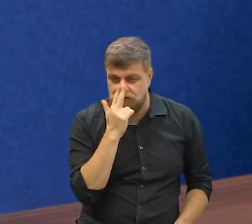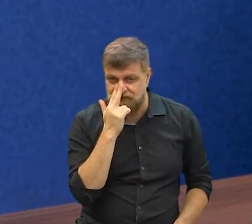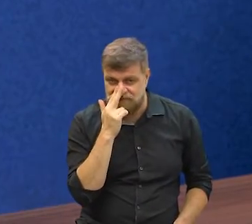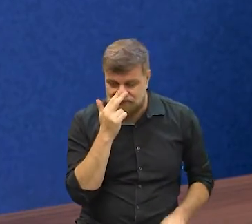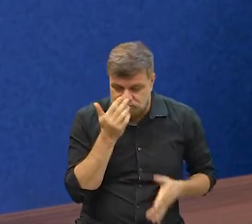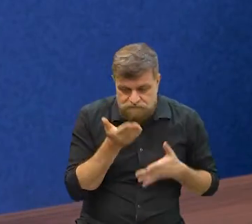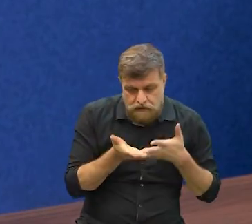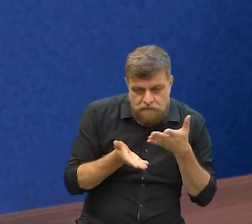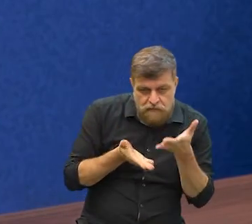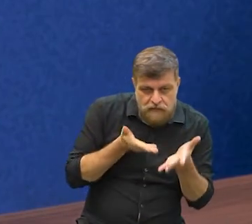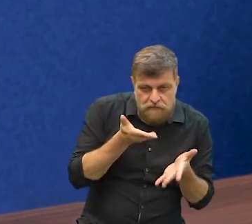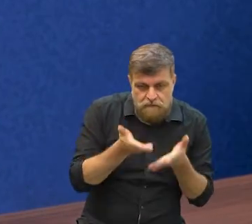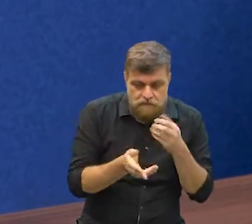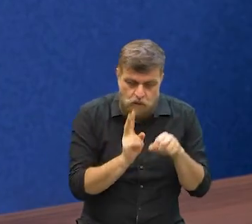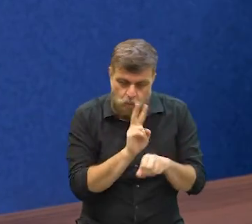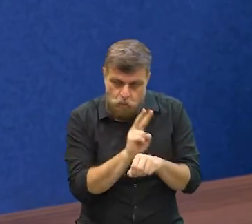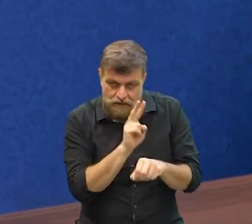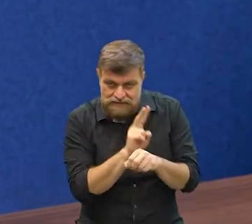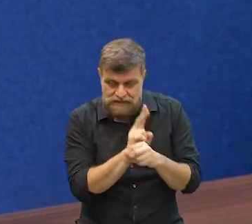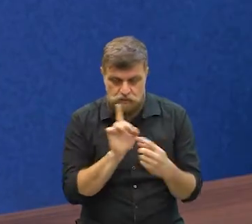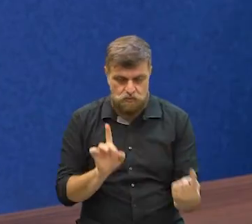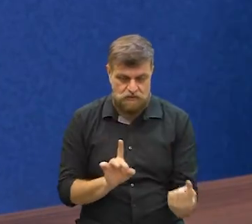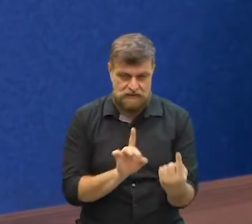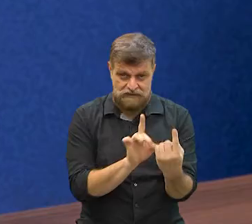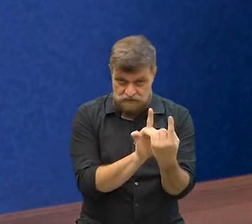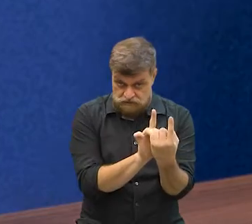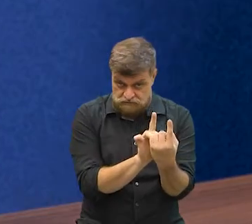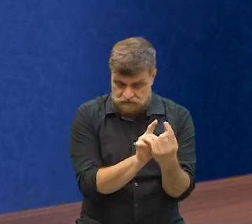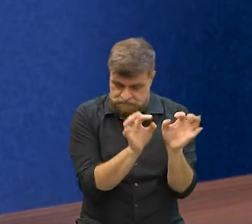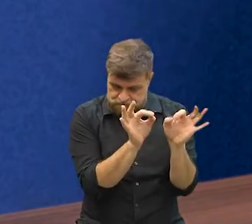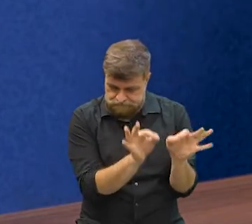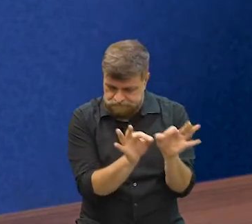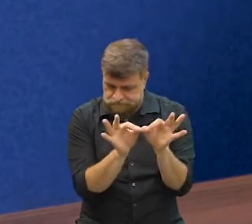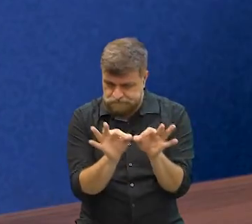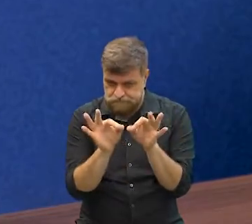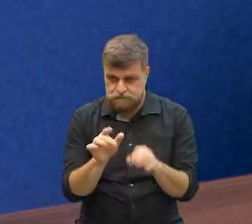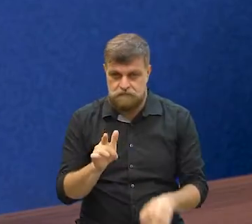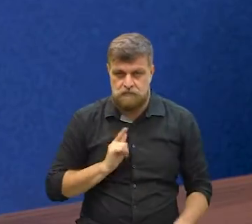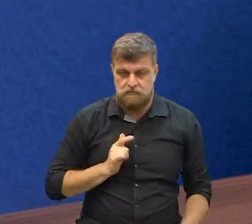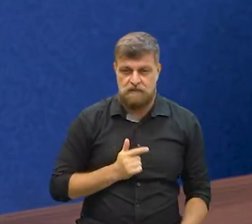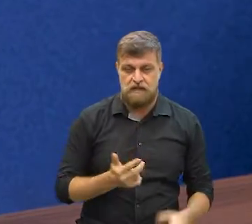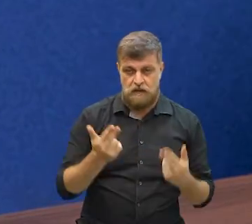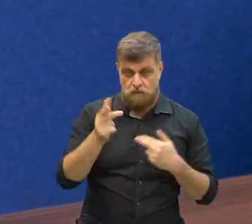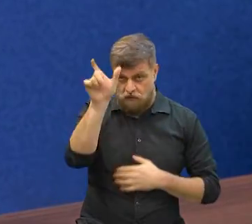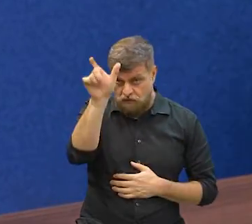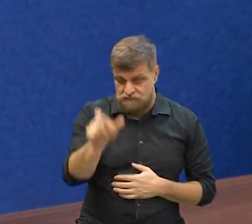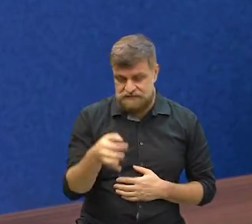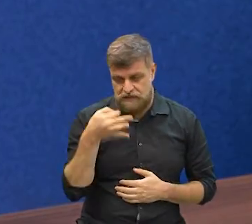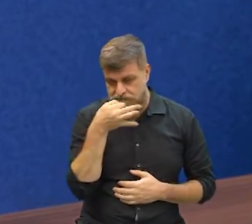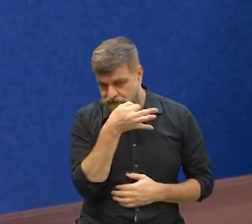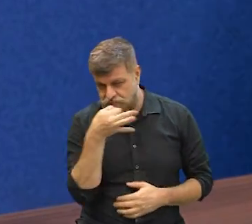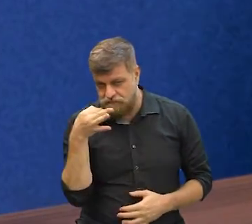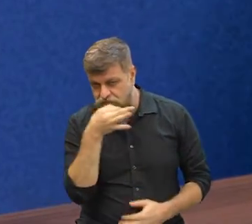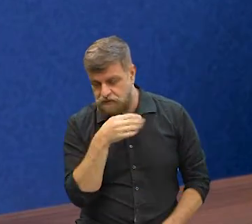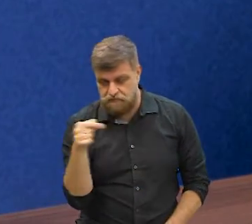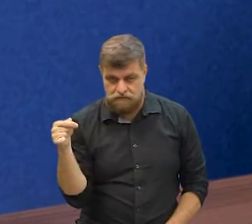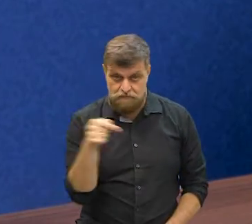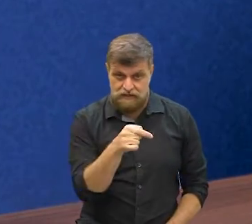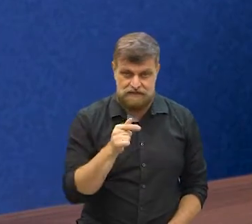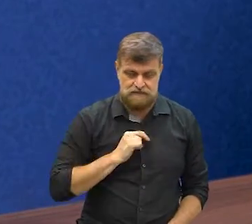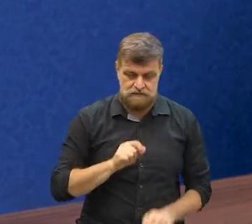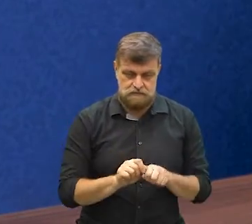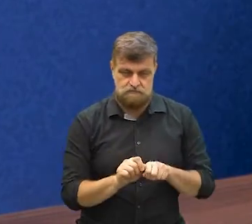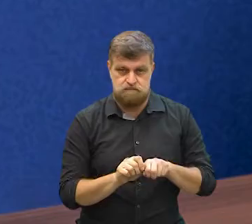você tem todo esse cuidado com a questão do atendimento, com a questão do resultado, como acaba de mencionar, para que